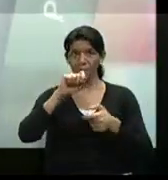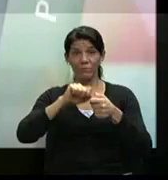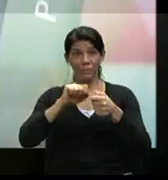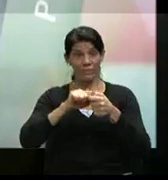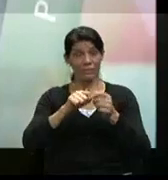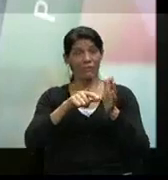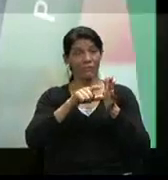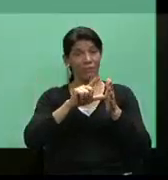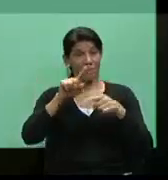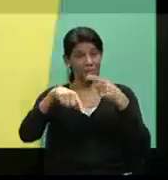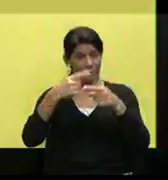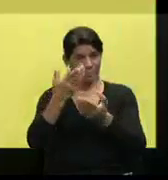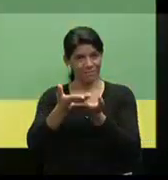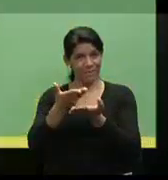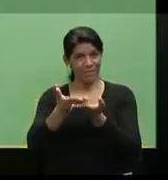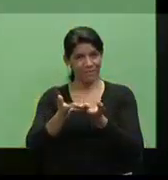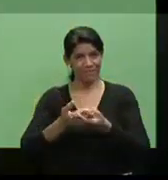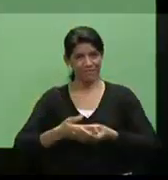fazendo a pós-aula.